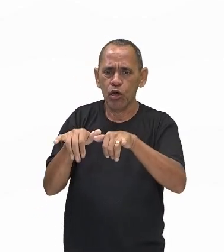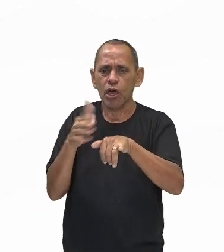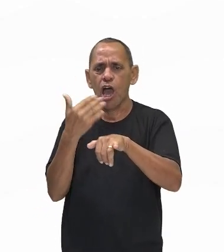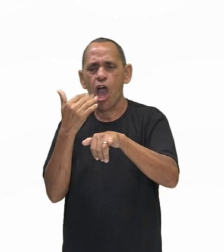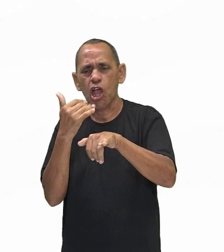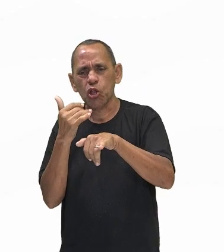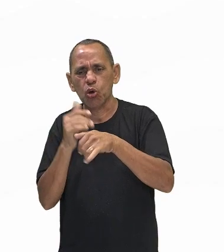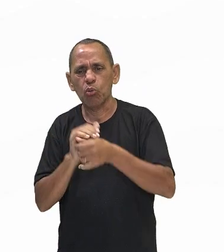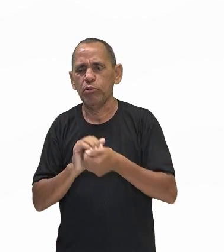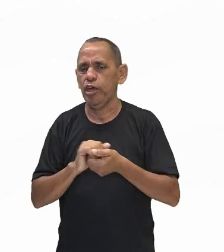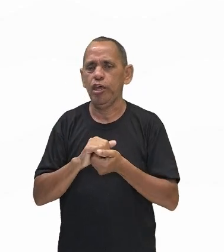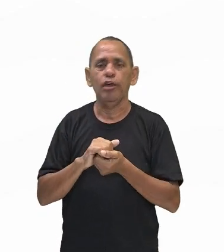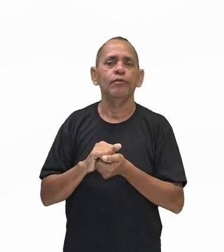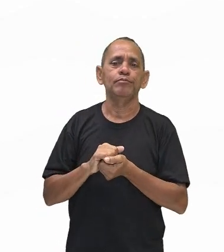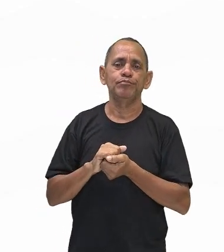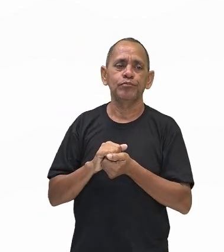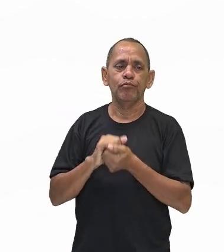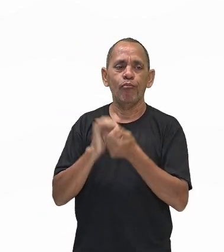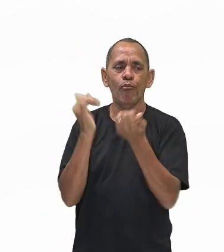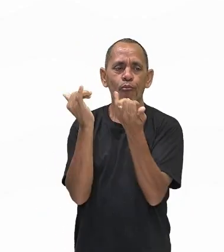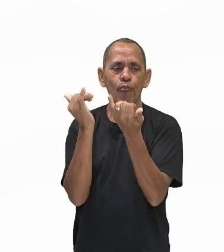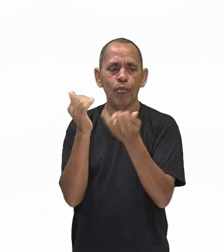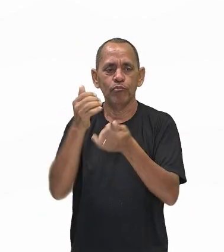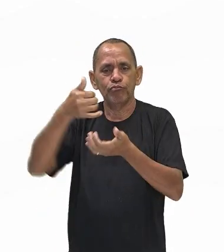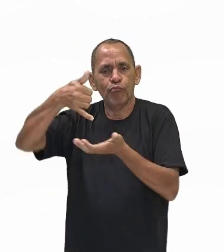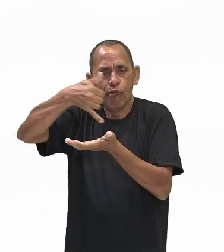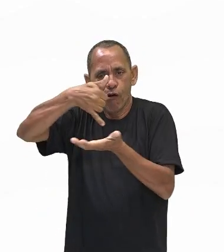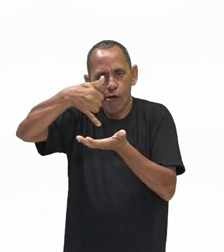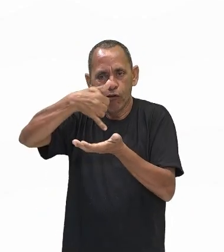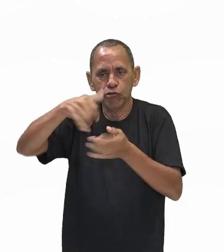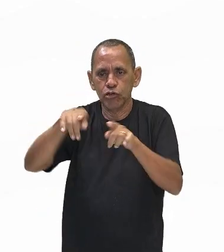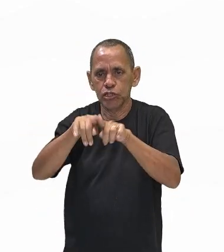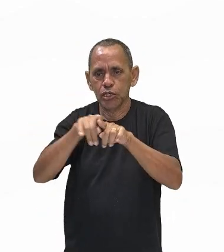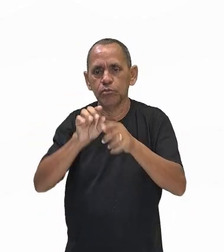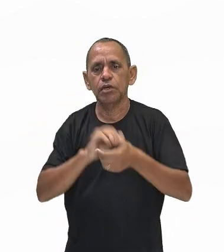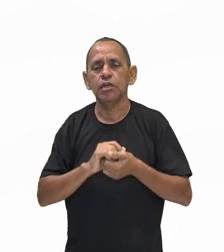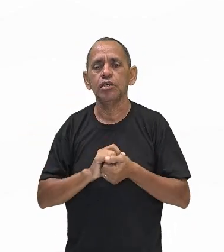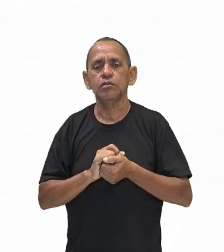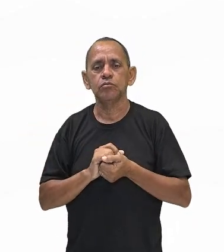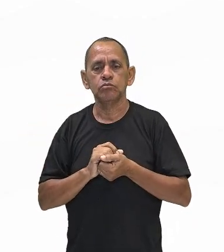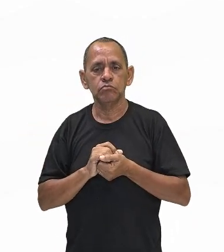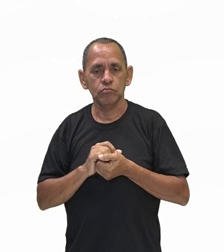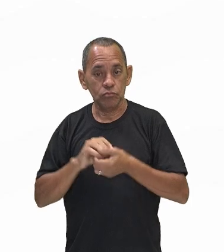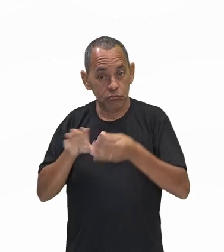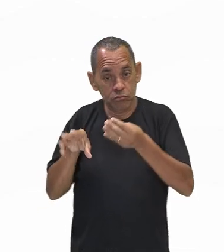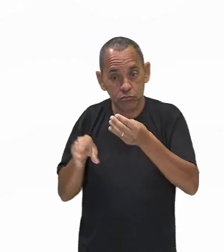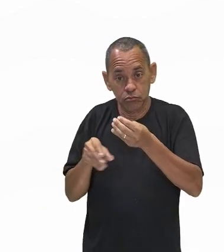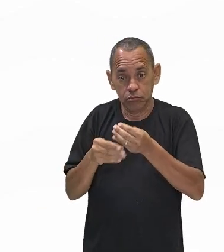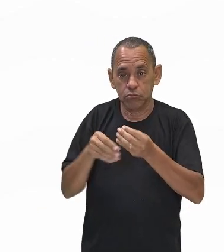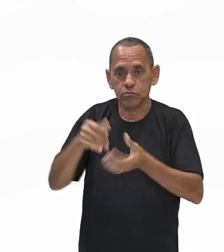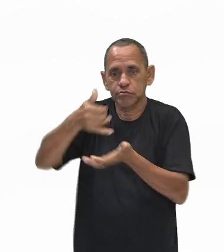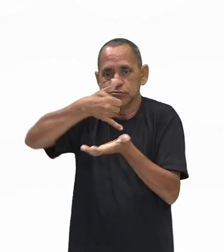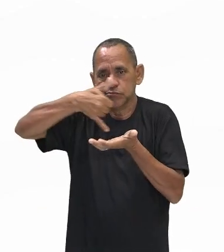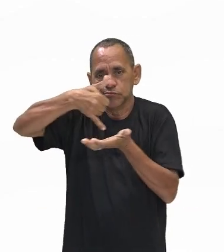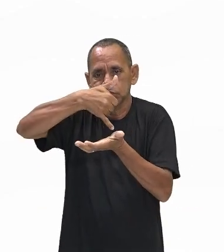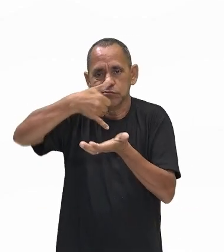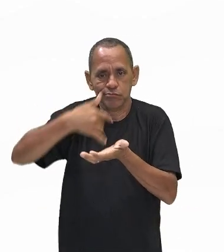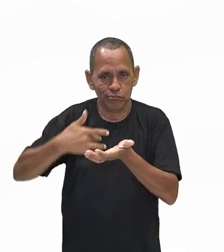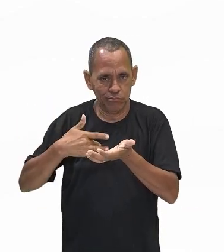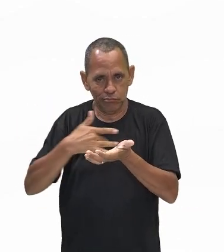gordura saturada pode contribuir para a saúde das nádegas assim como de todo o